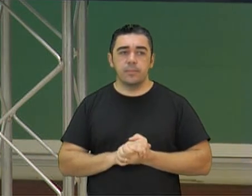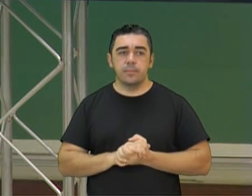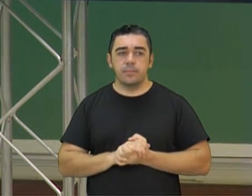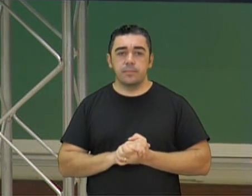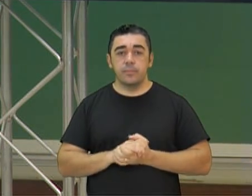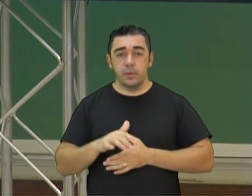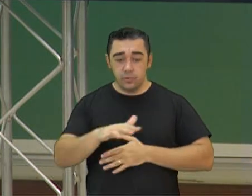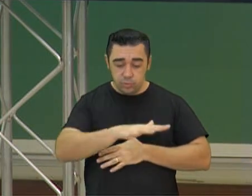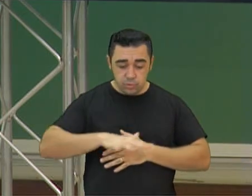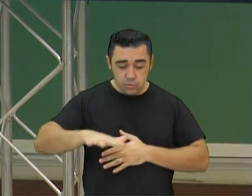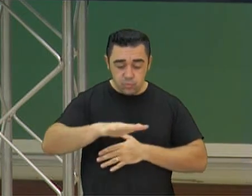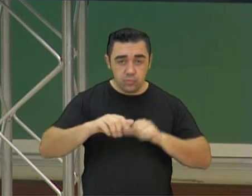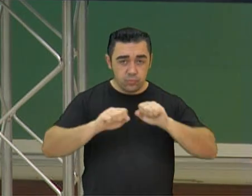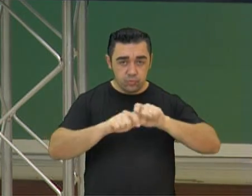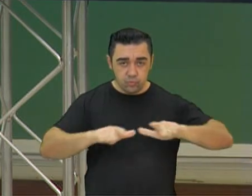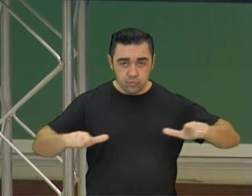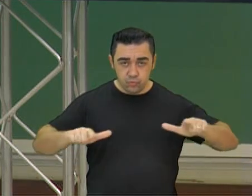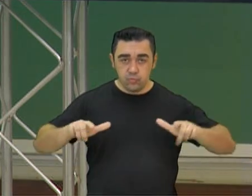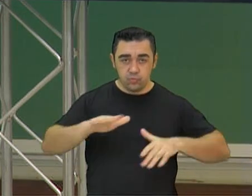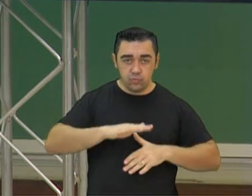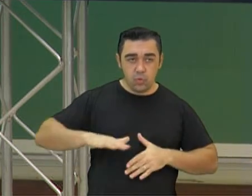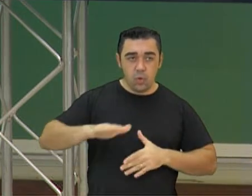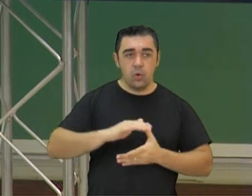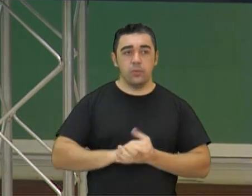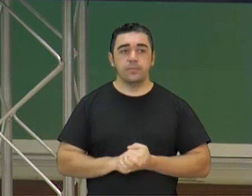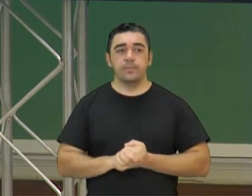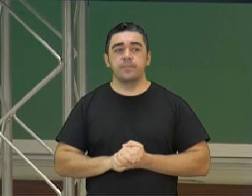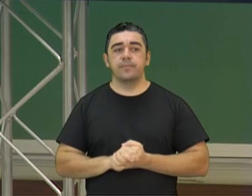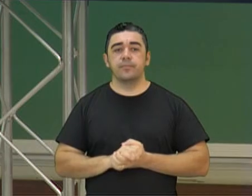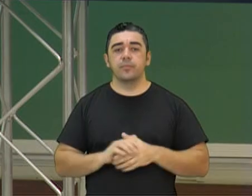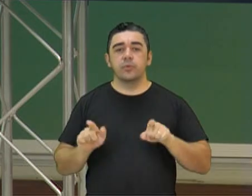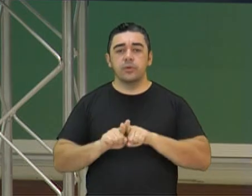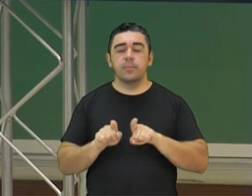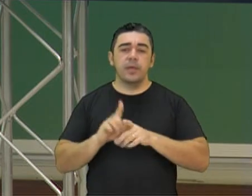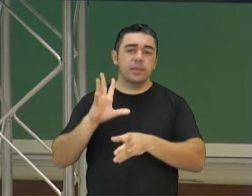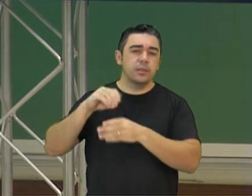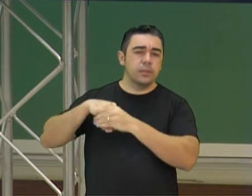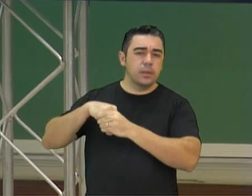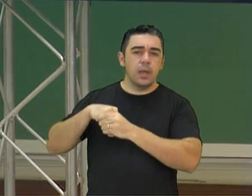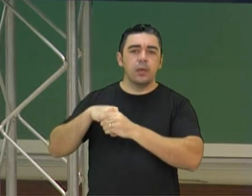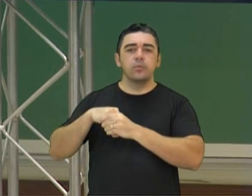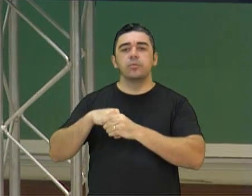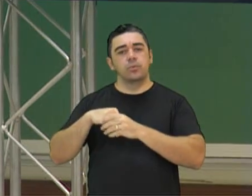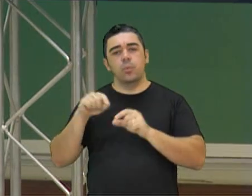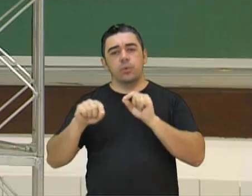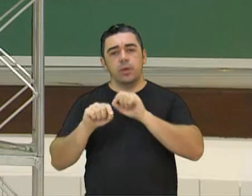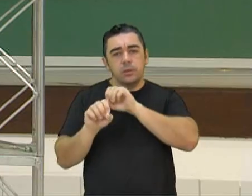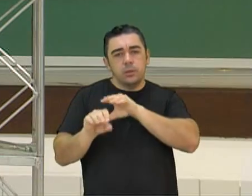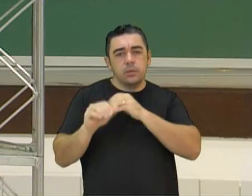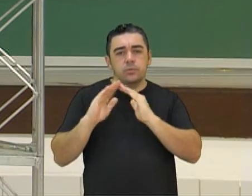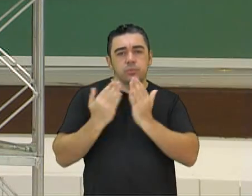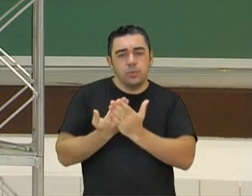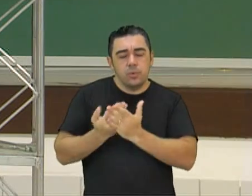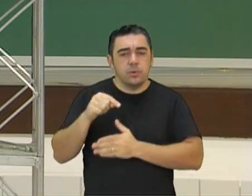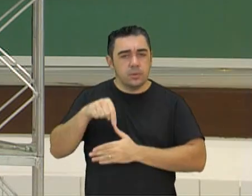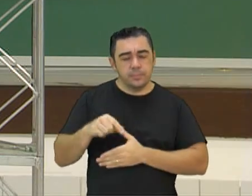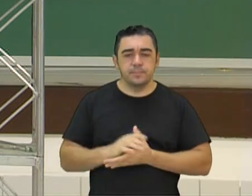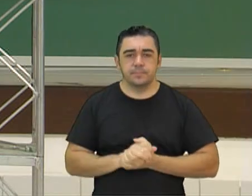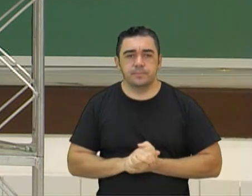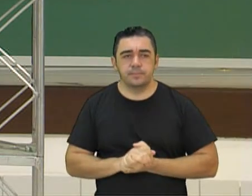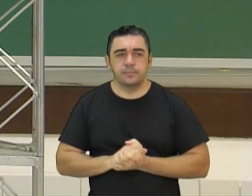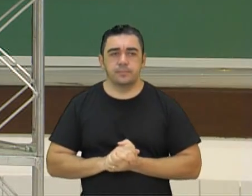o Pilates de solo e o Pilates de estúdio ou o Pilates de aparelho,